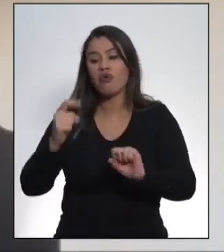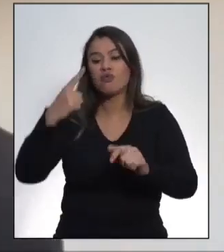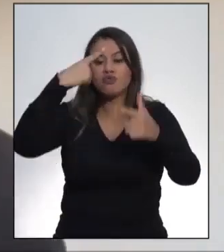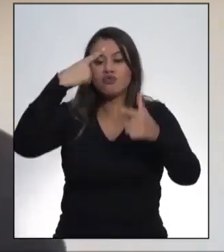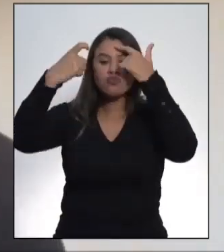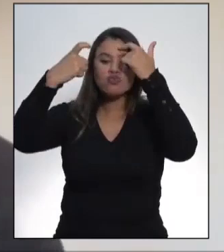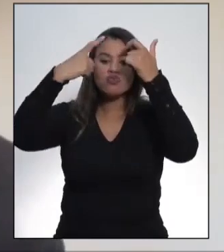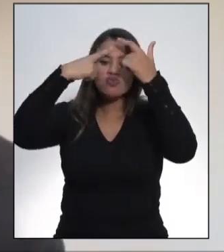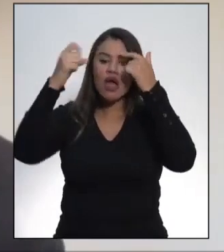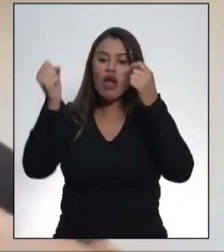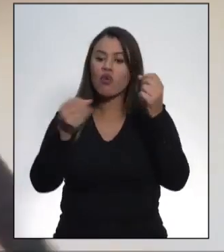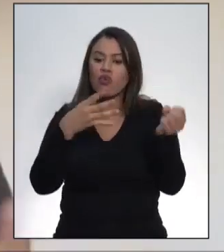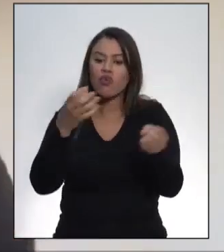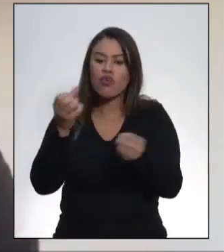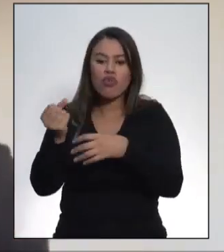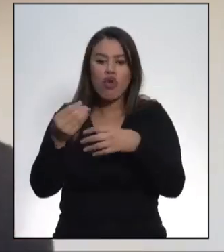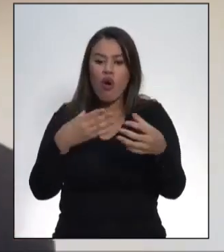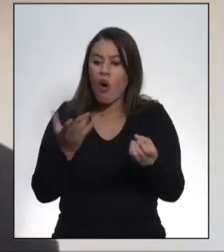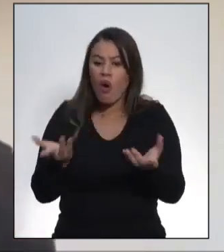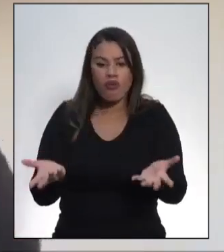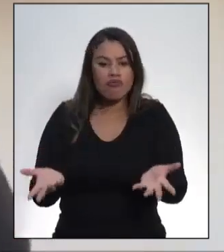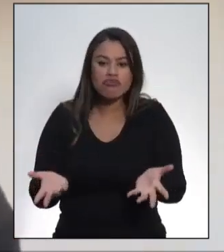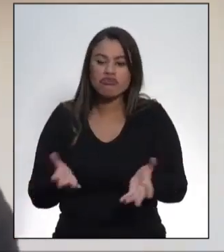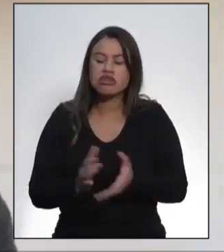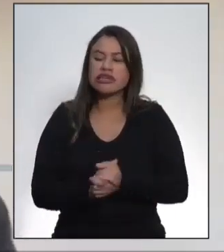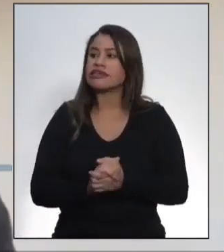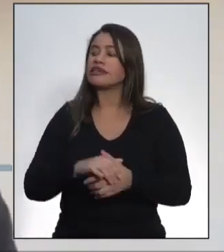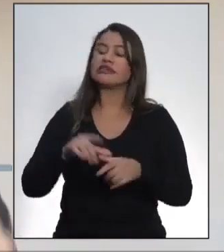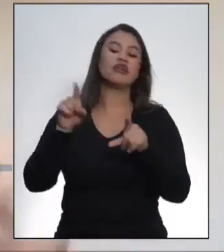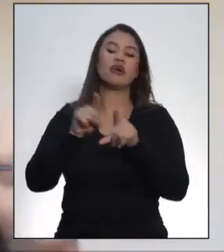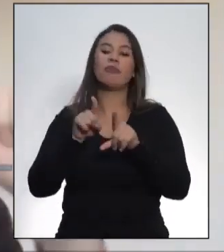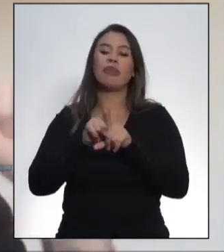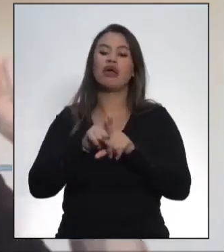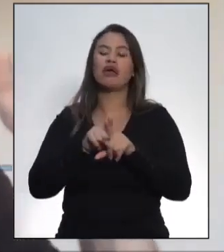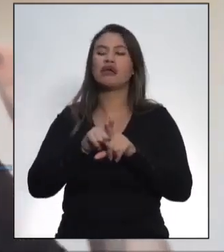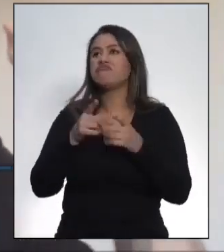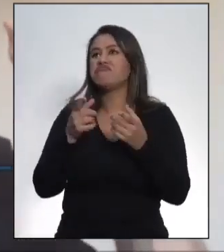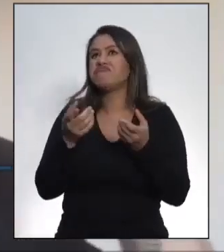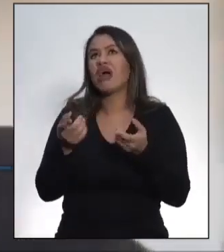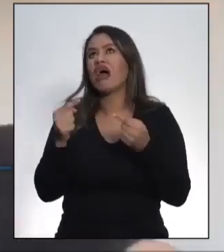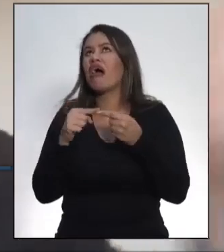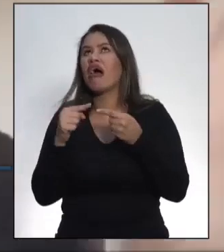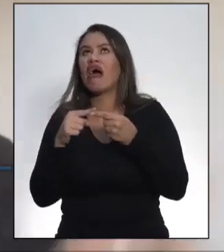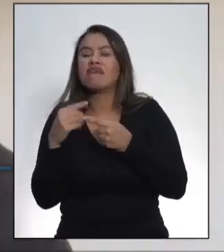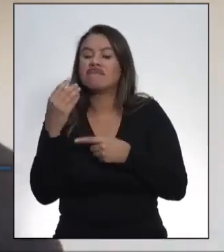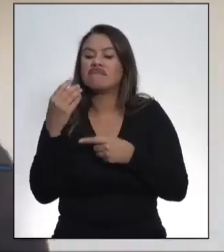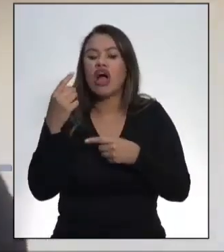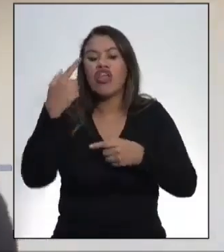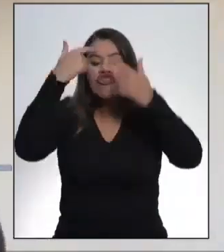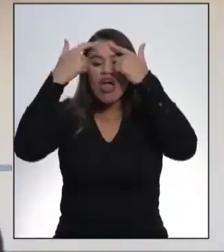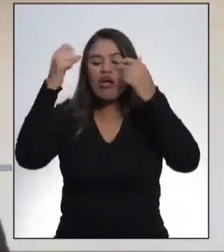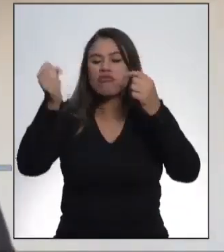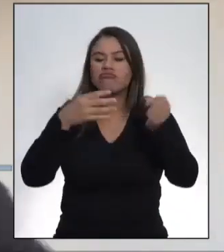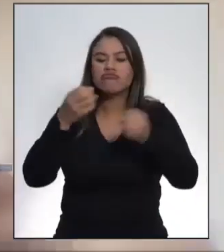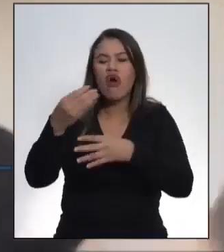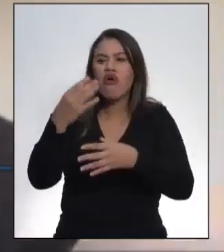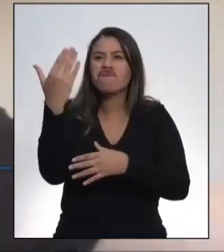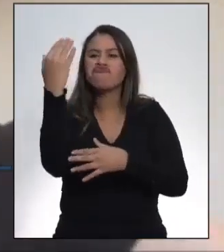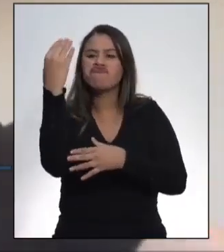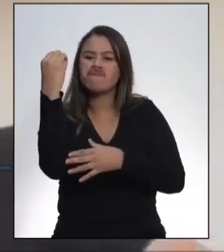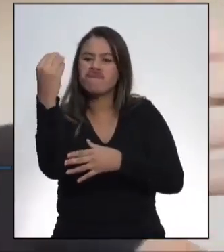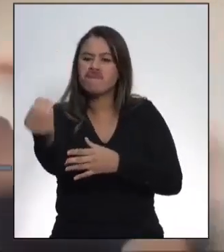você pode ter uma ideia absolutamente nova para um game novo ou para alguma coisa da indústria de turismo ou educação